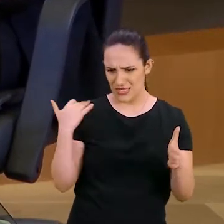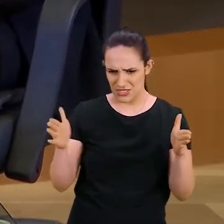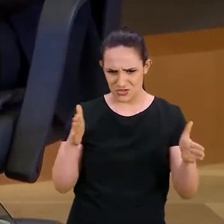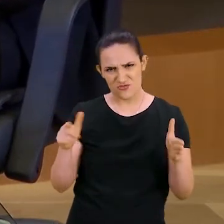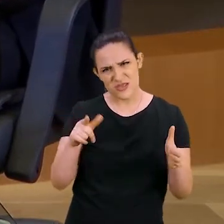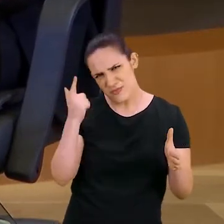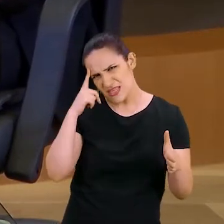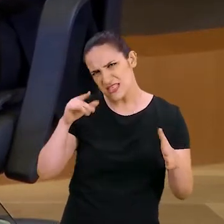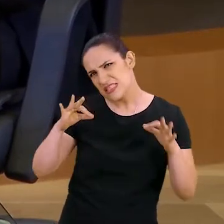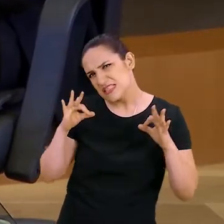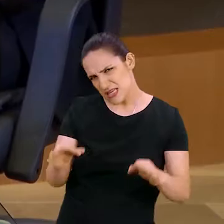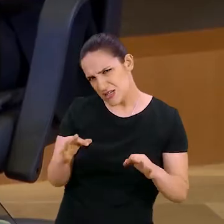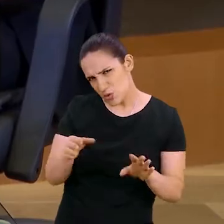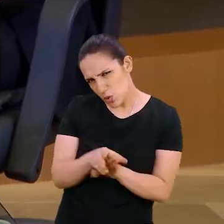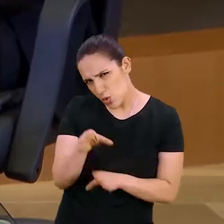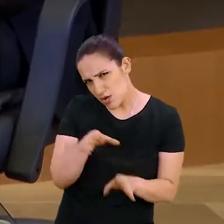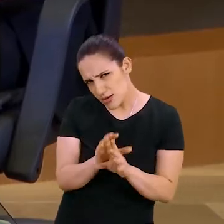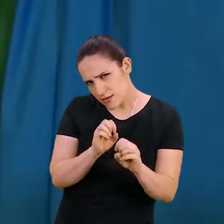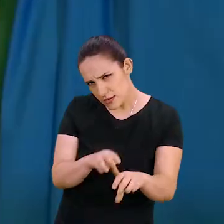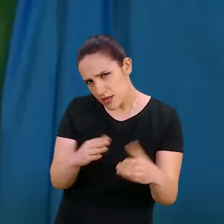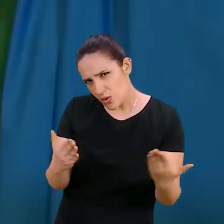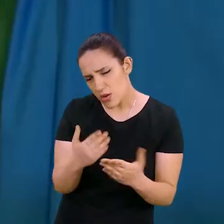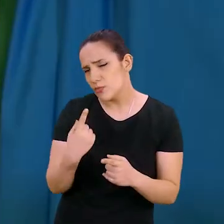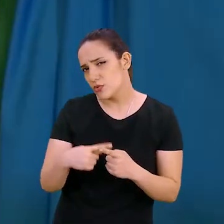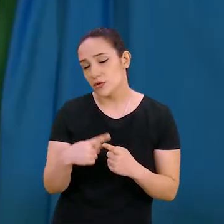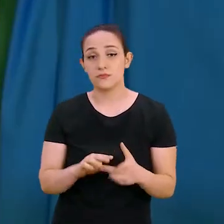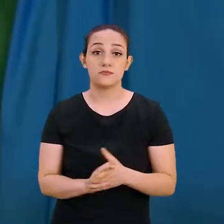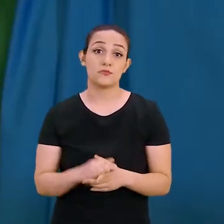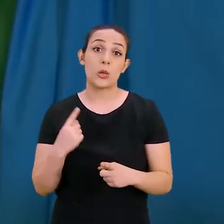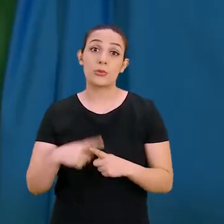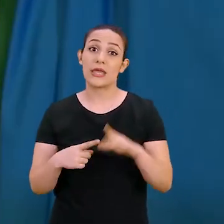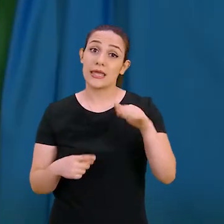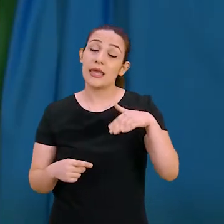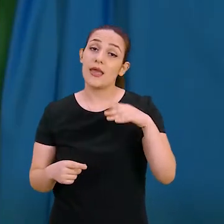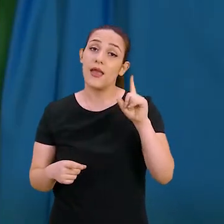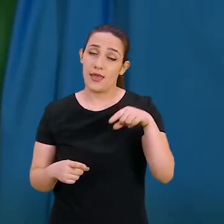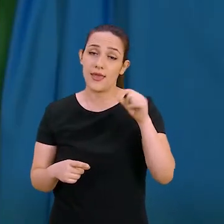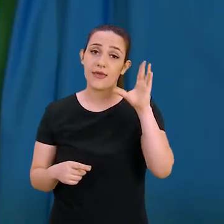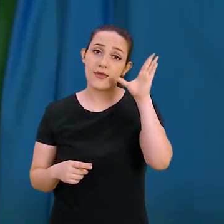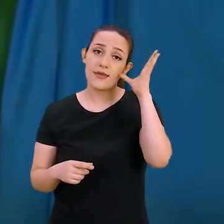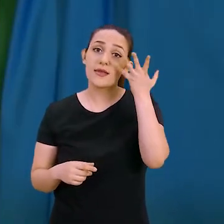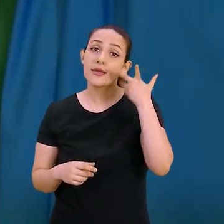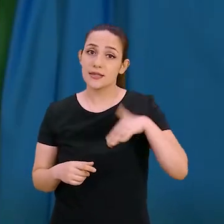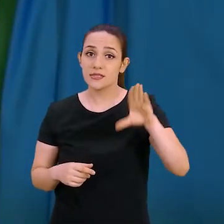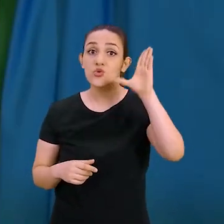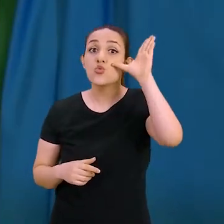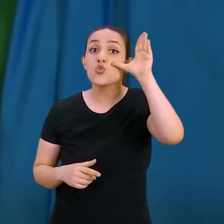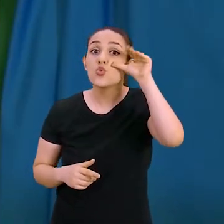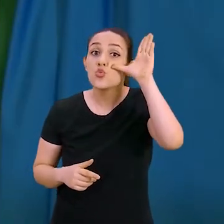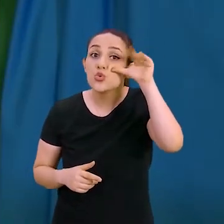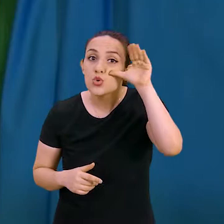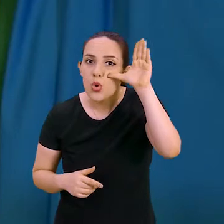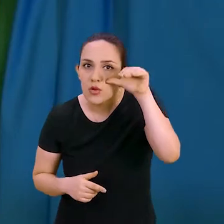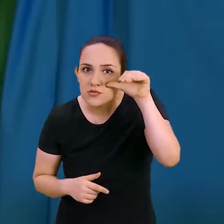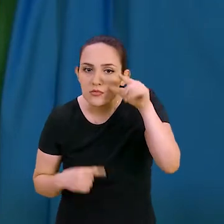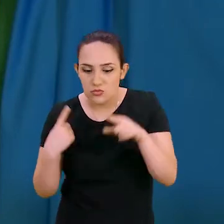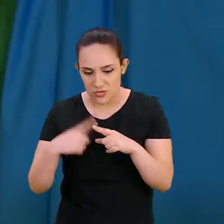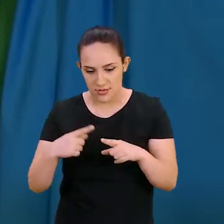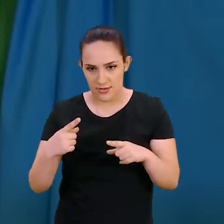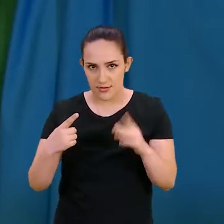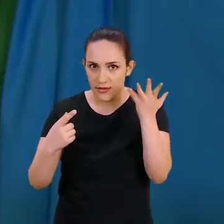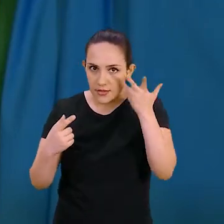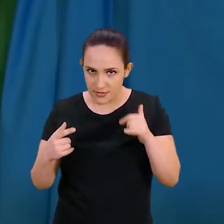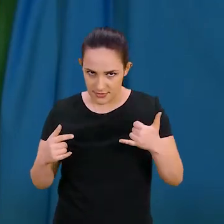desses cidadãos nesse assunto que é a política? Por causa da curiosidade. A criança nessa idade, ela tem uma